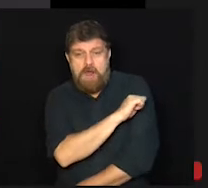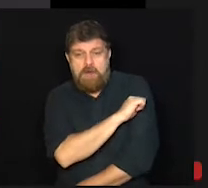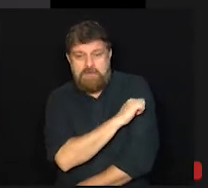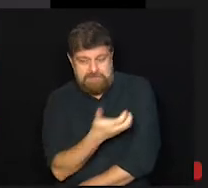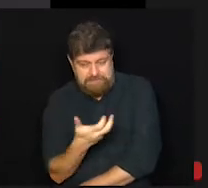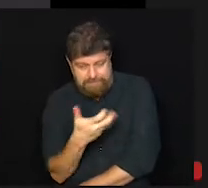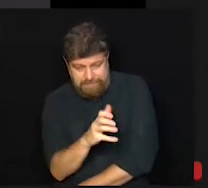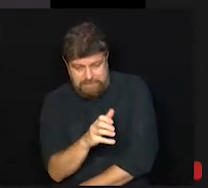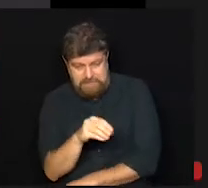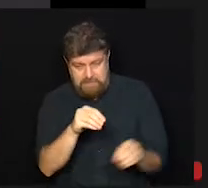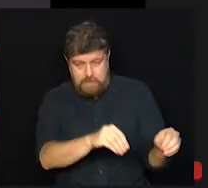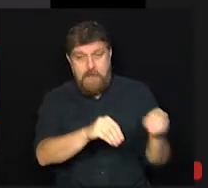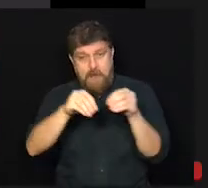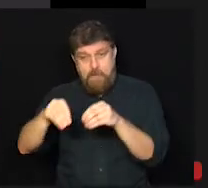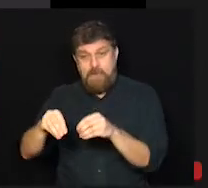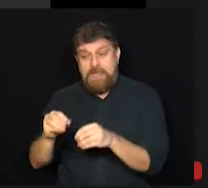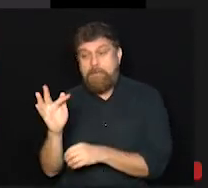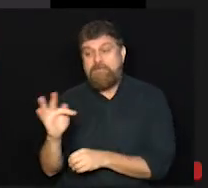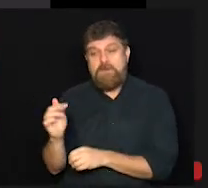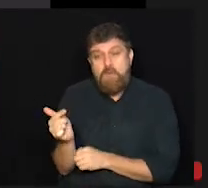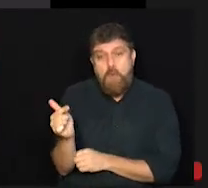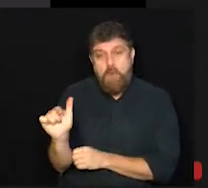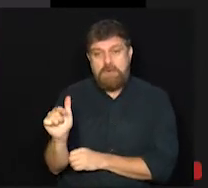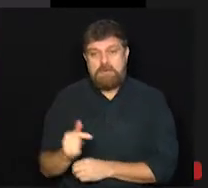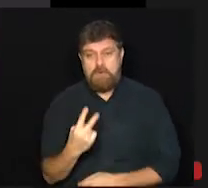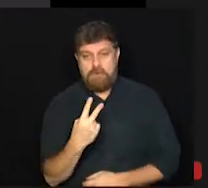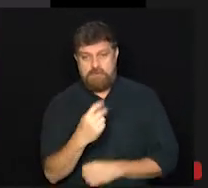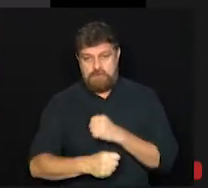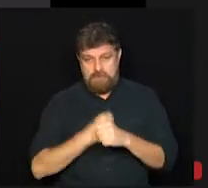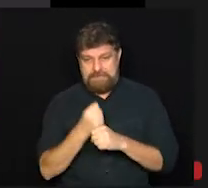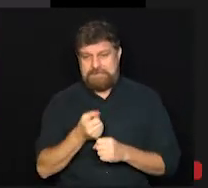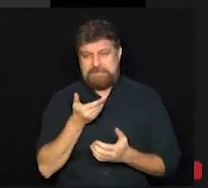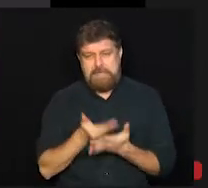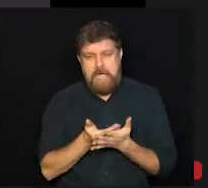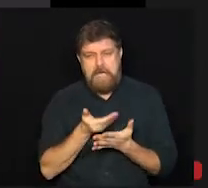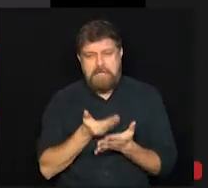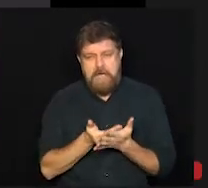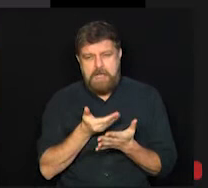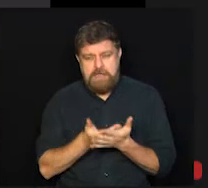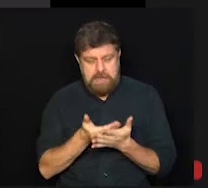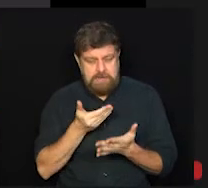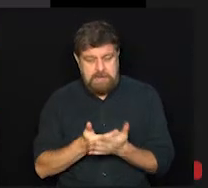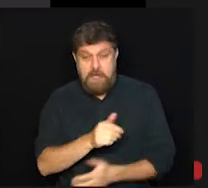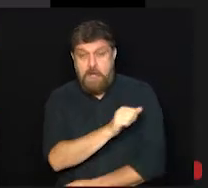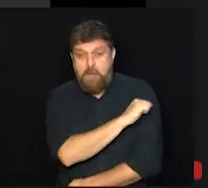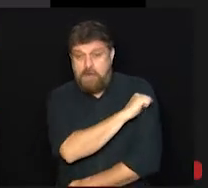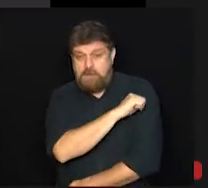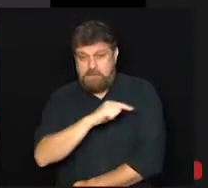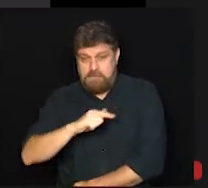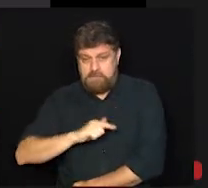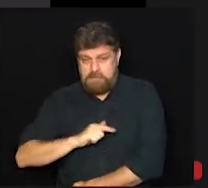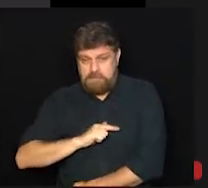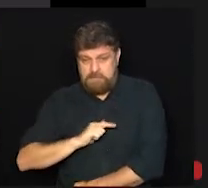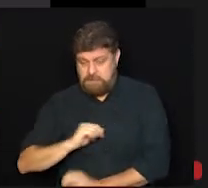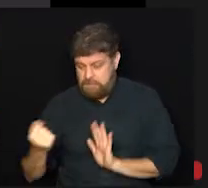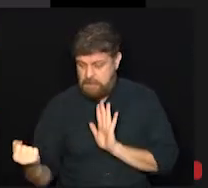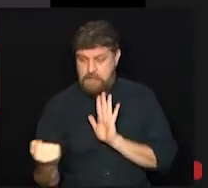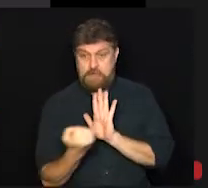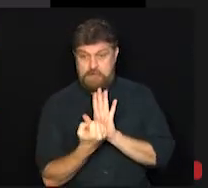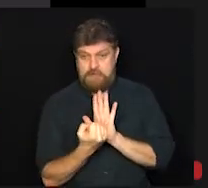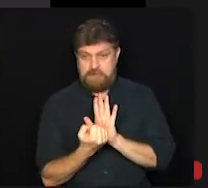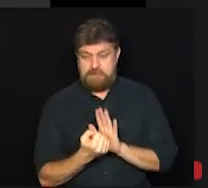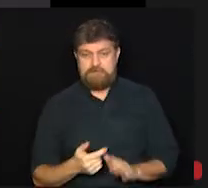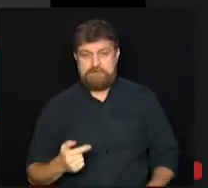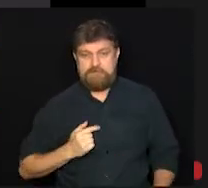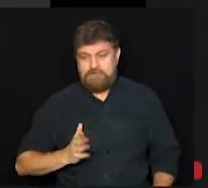continuar lá. Então, fazendo esses 2 anos, esse aluno, por sua nota, isso é, por seu desempenho, então